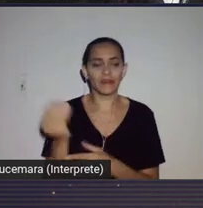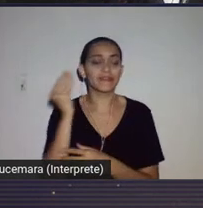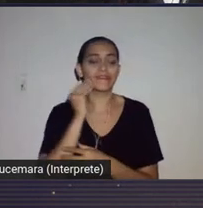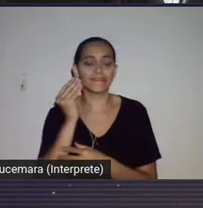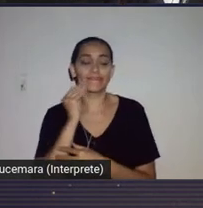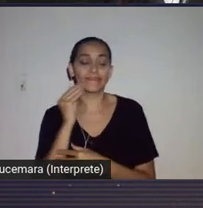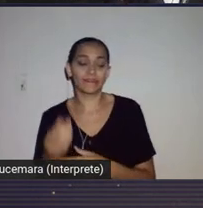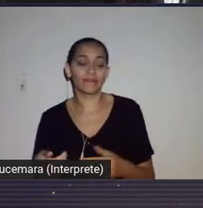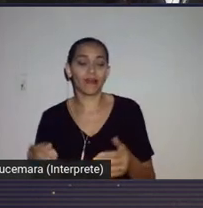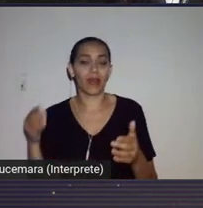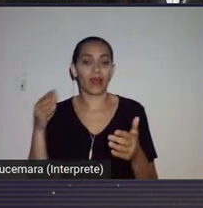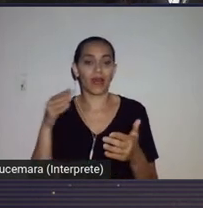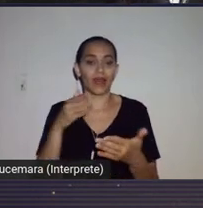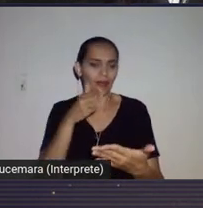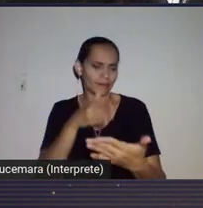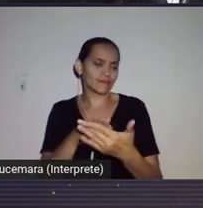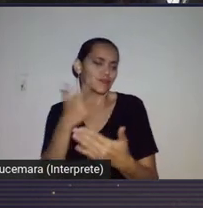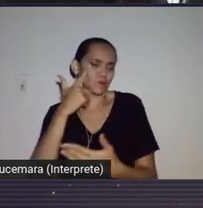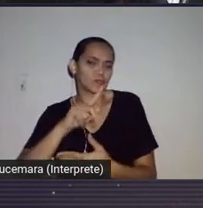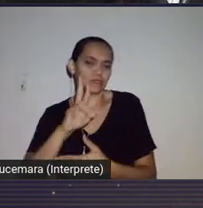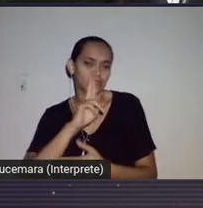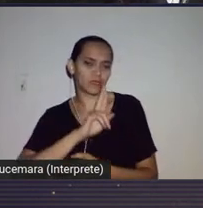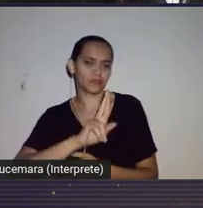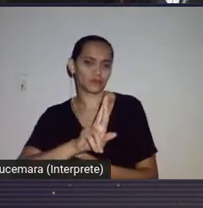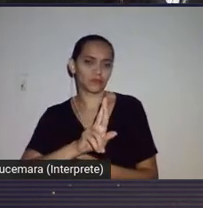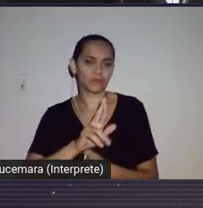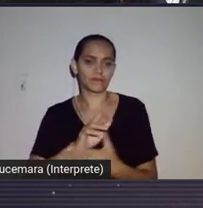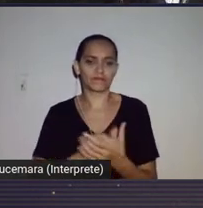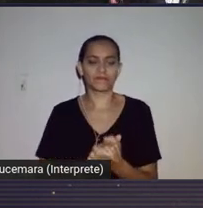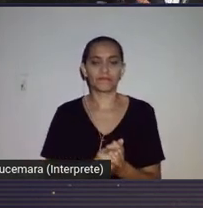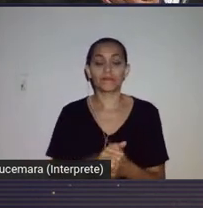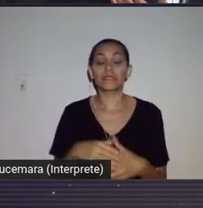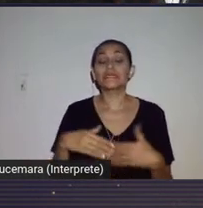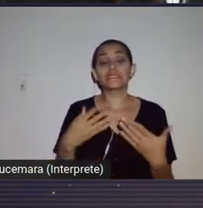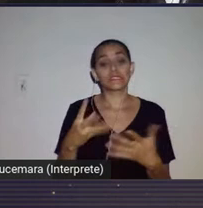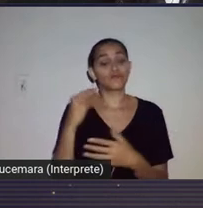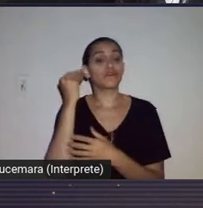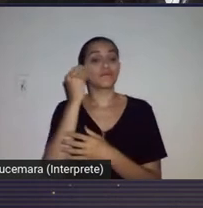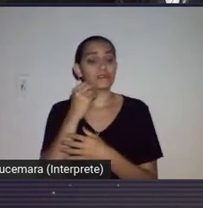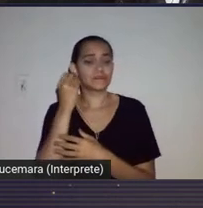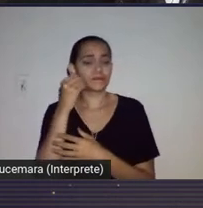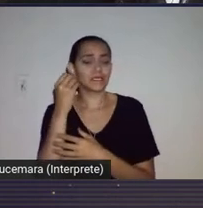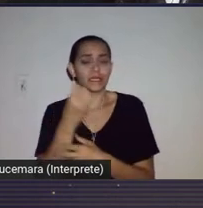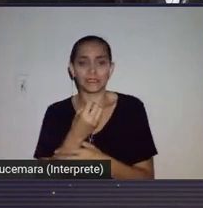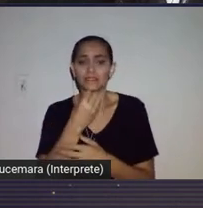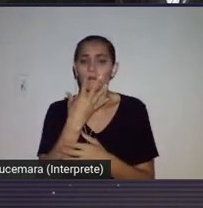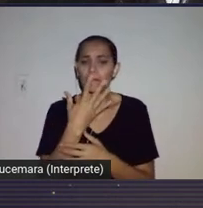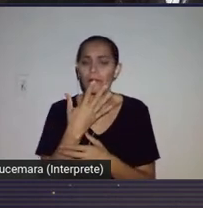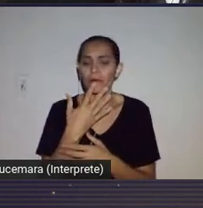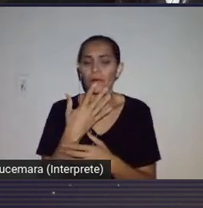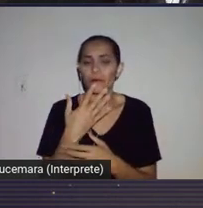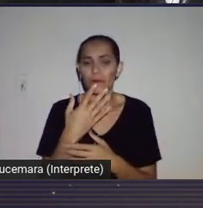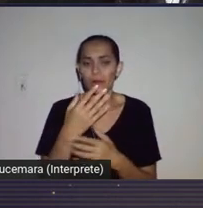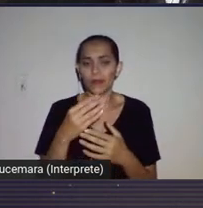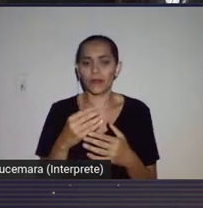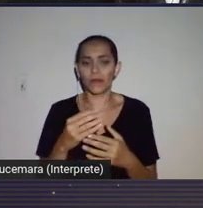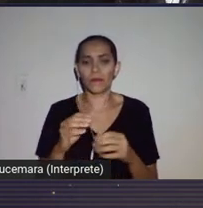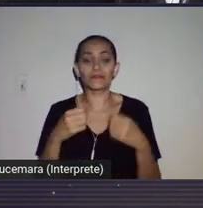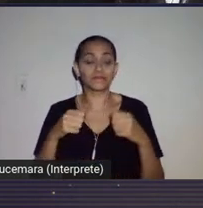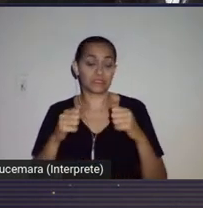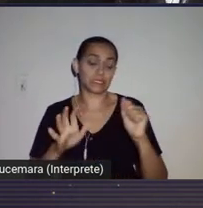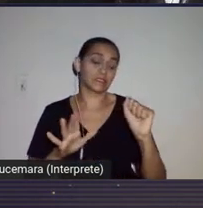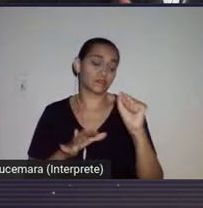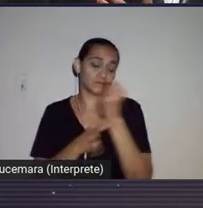anteriores foram fundamentais. Eu acho que também para trazer mais bagagem técnica e segurança para